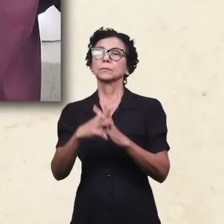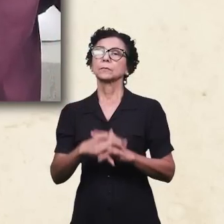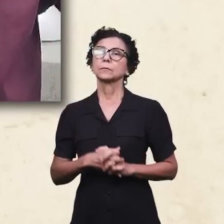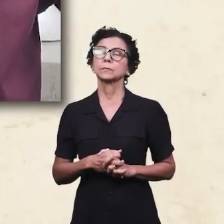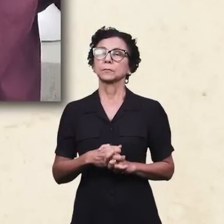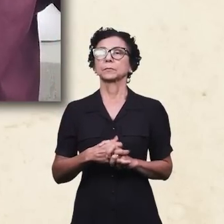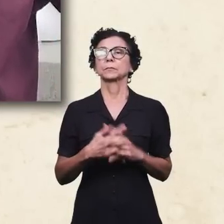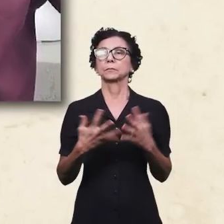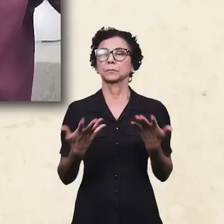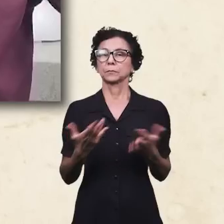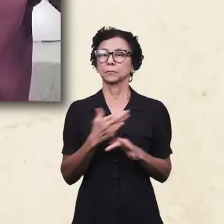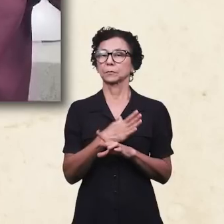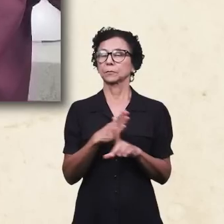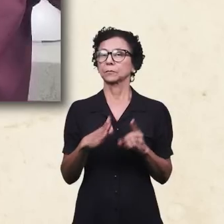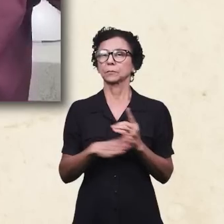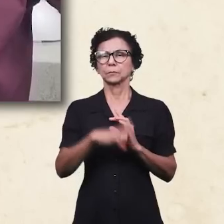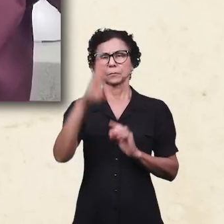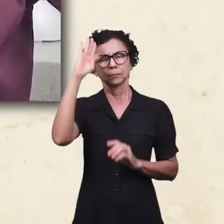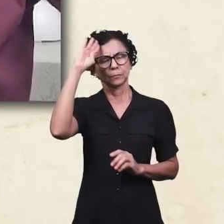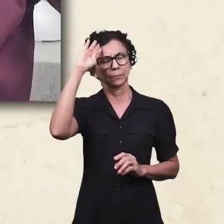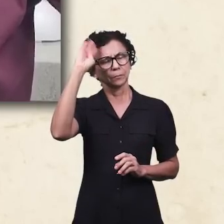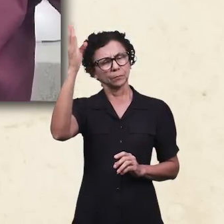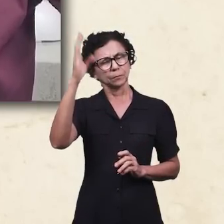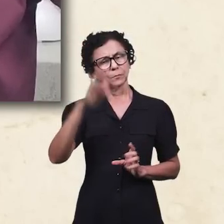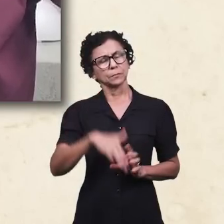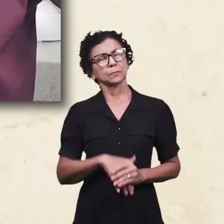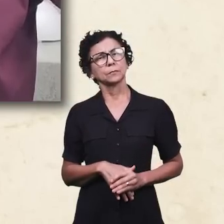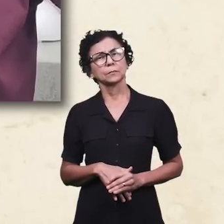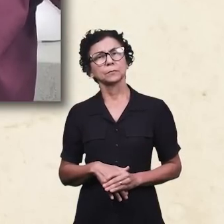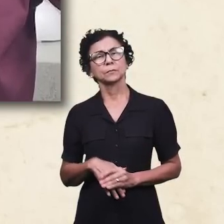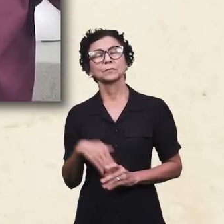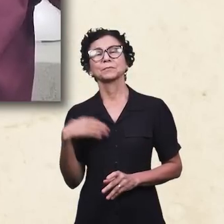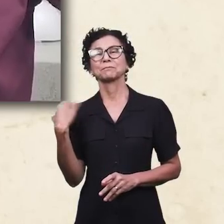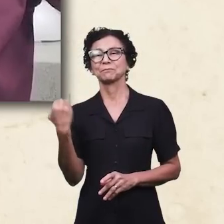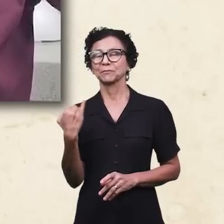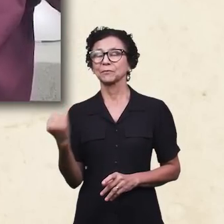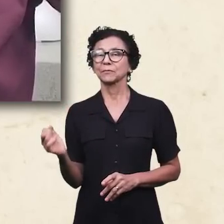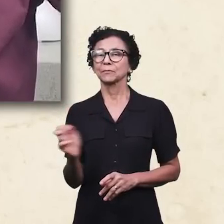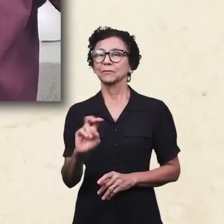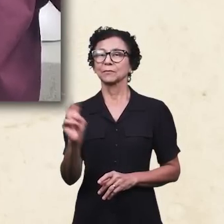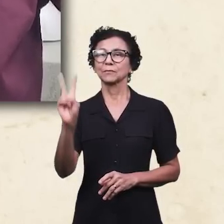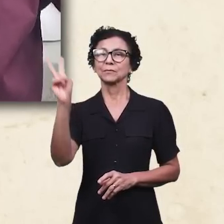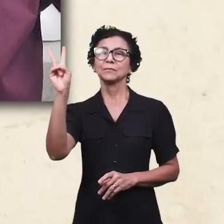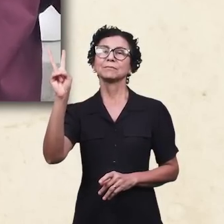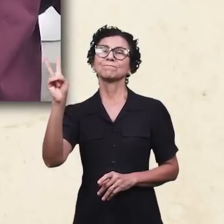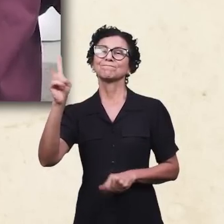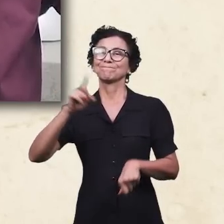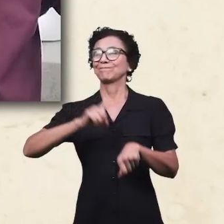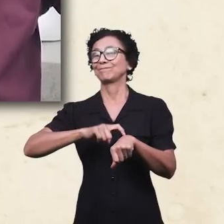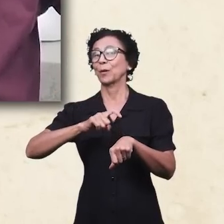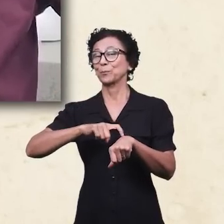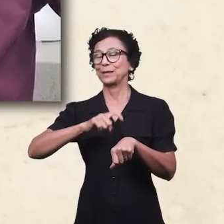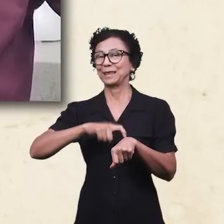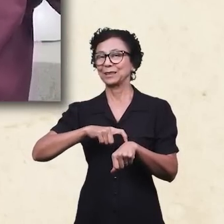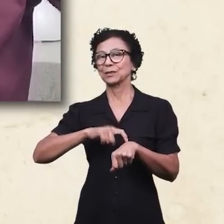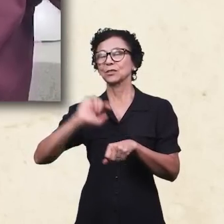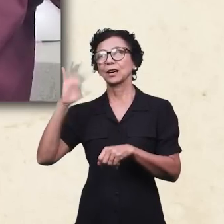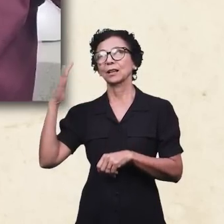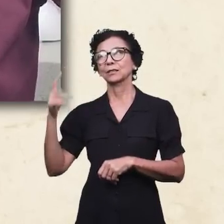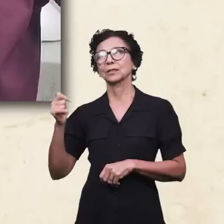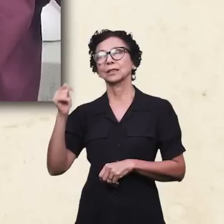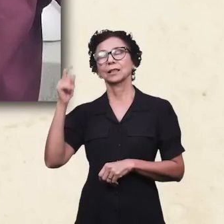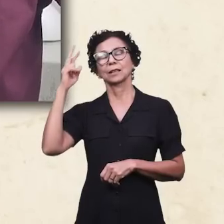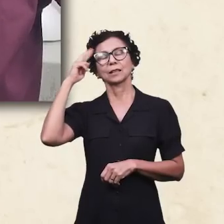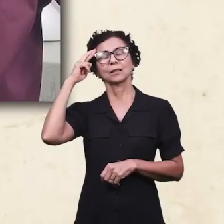vida do homem. Então o culto para nós ele é fundamental. Por isso a importância de valorizarmos esse momento